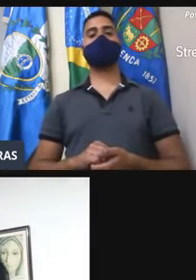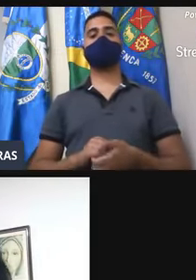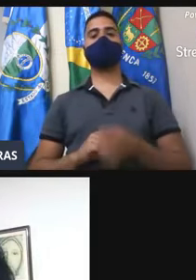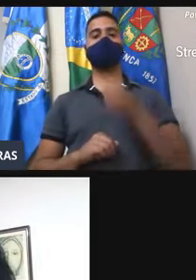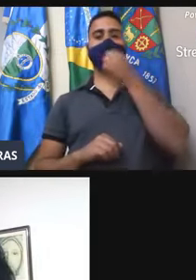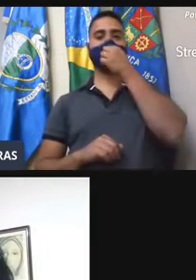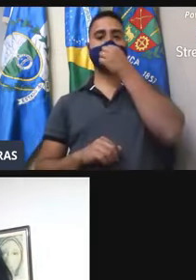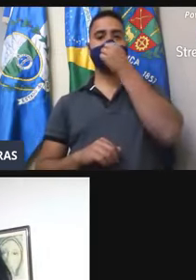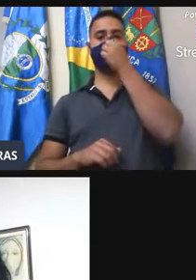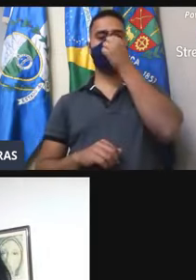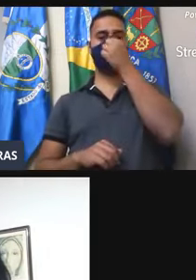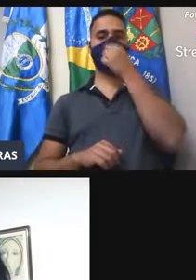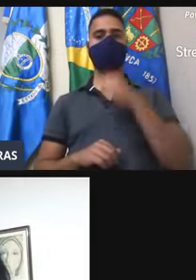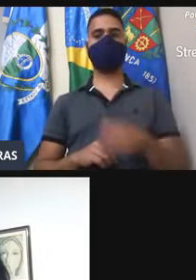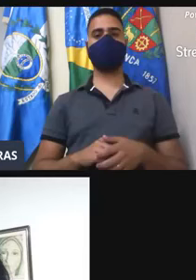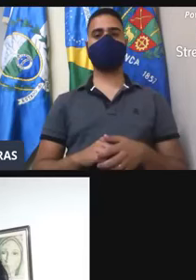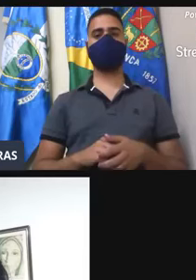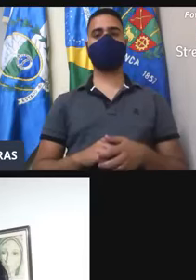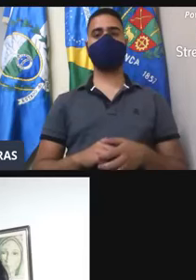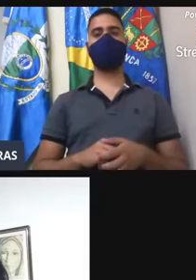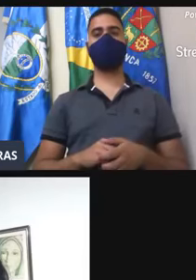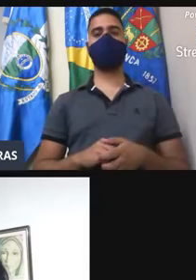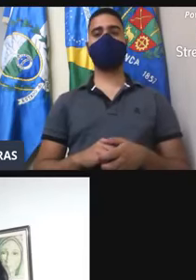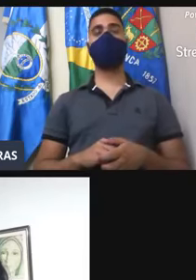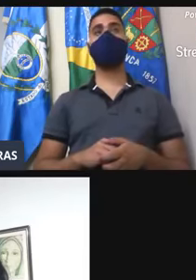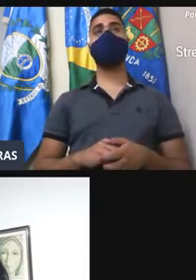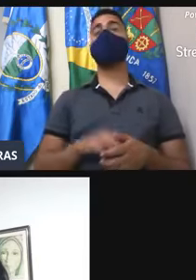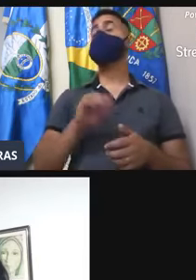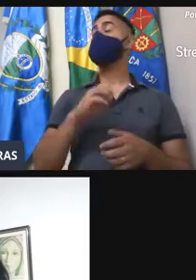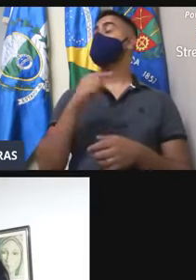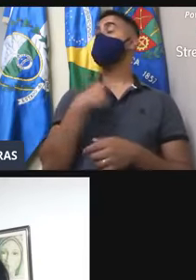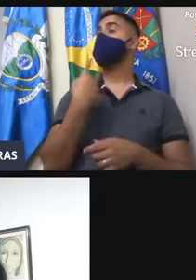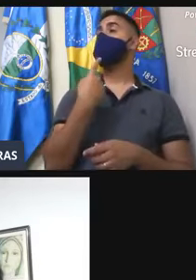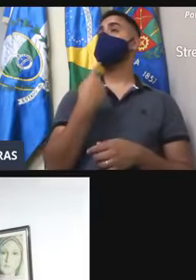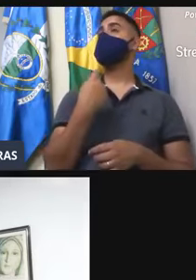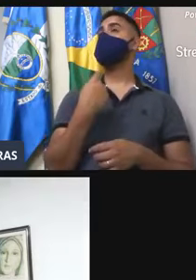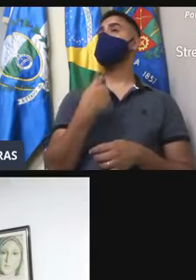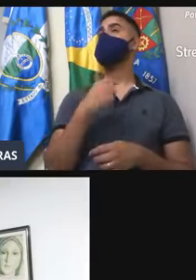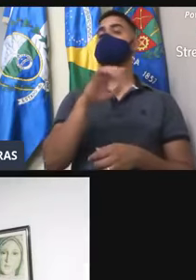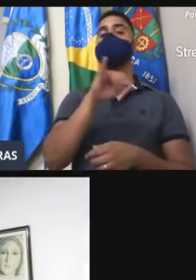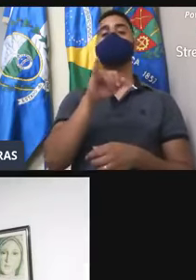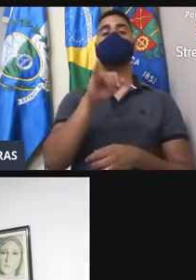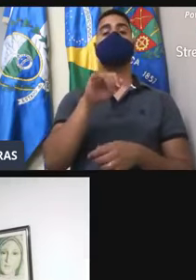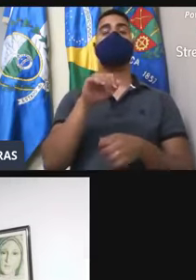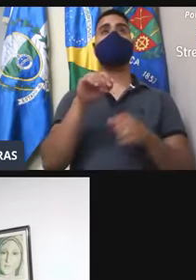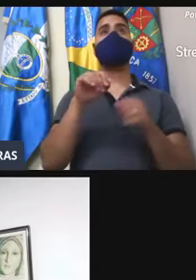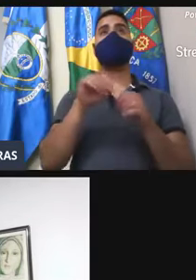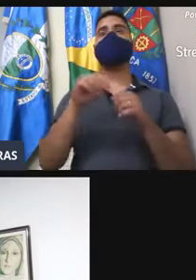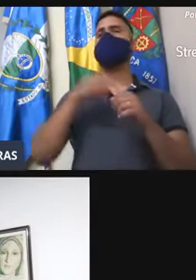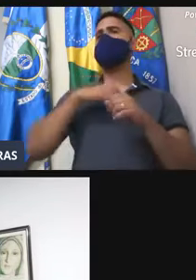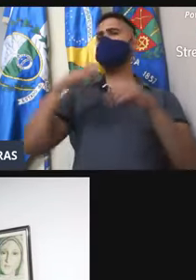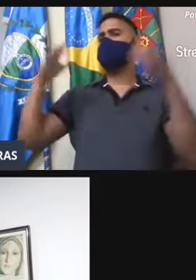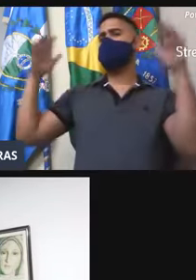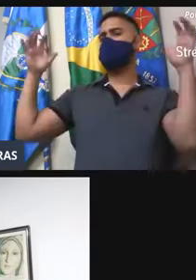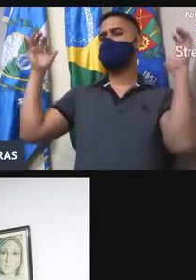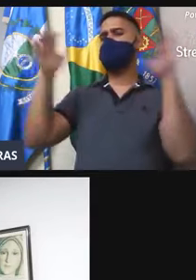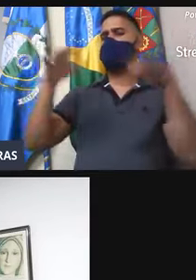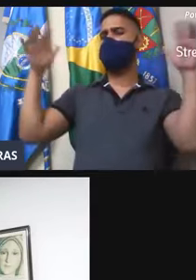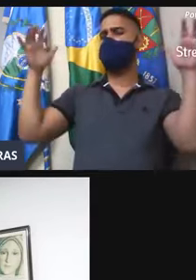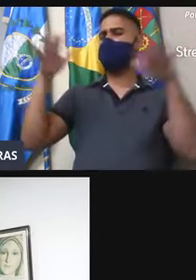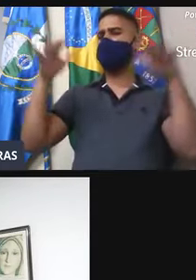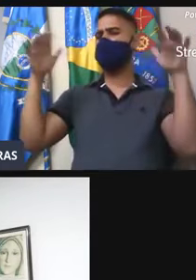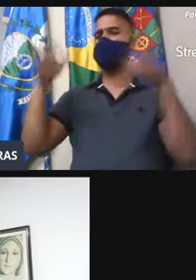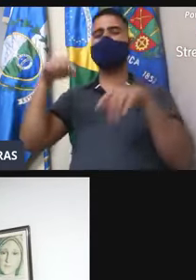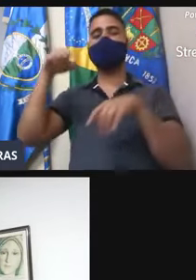para apreciação e votação. Só que nós, para isso, só se fosse uma tempestade de calamidade pública